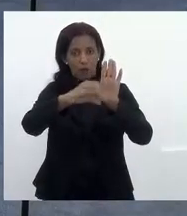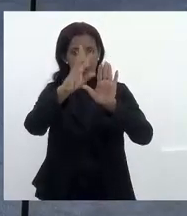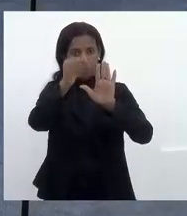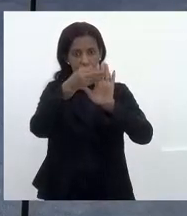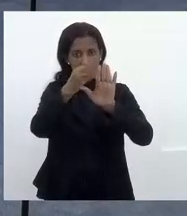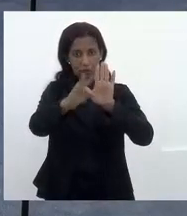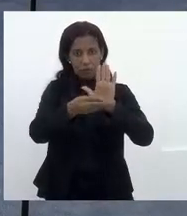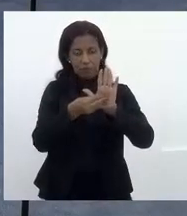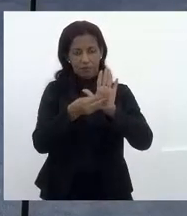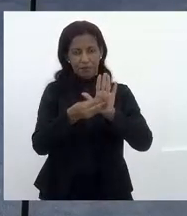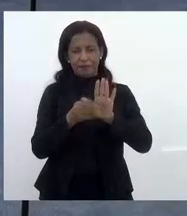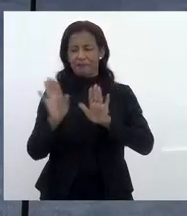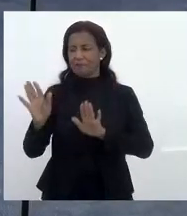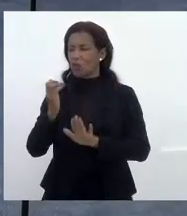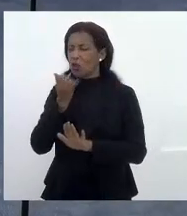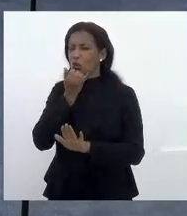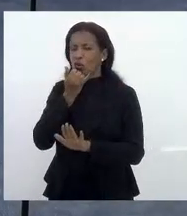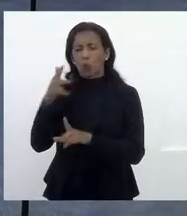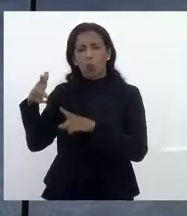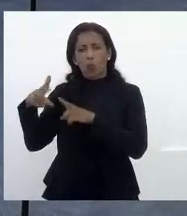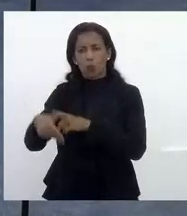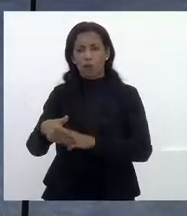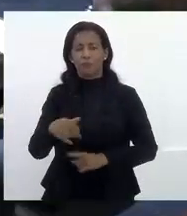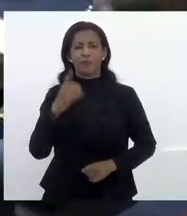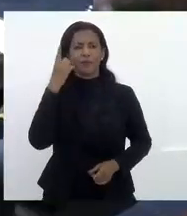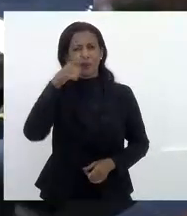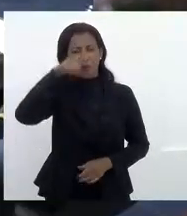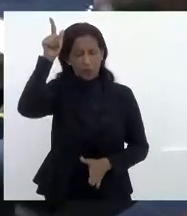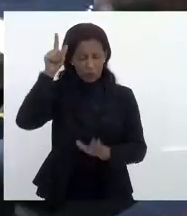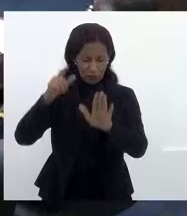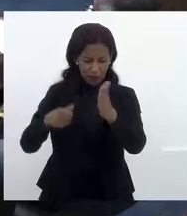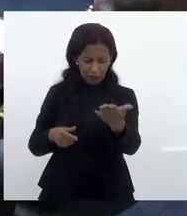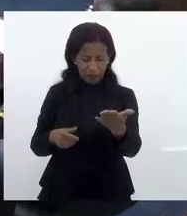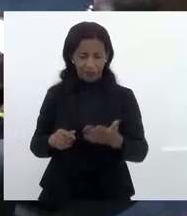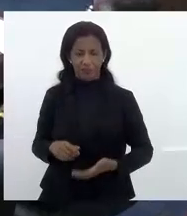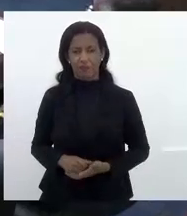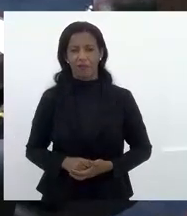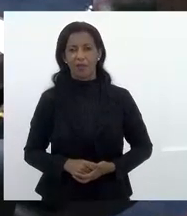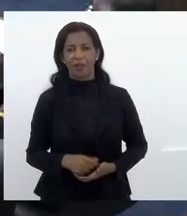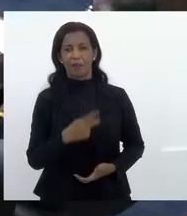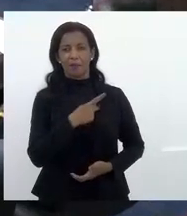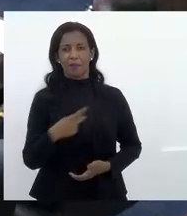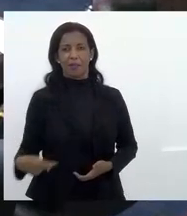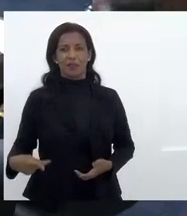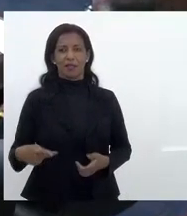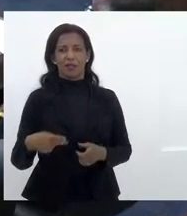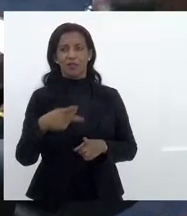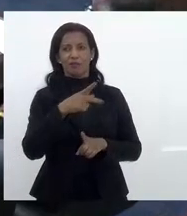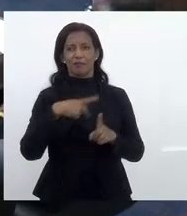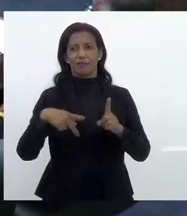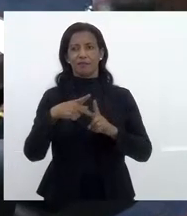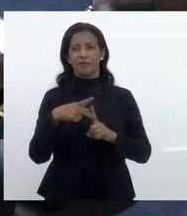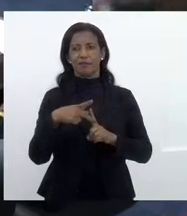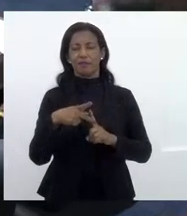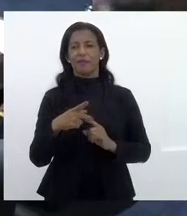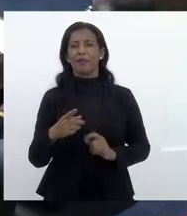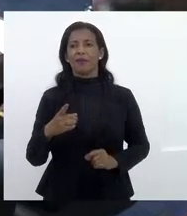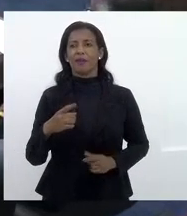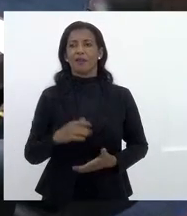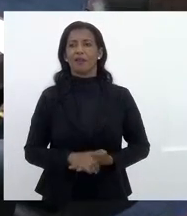permite interromper um segundo ele tá nos Paulo a Presidente do Rio previdência Deputado Amorim